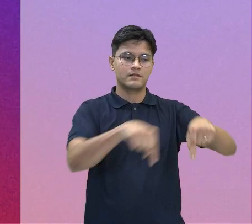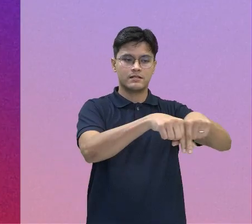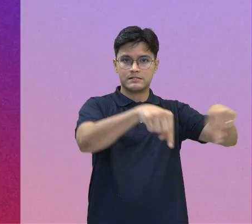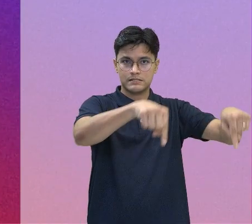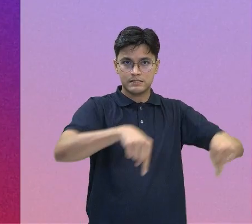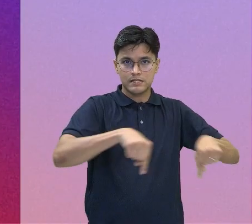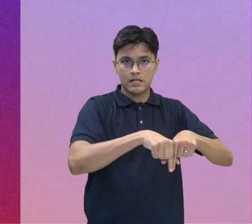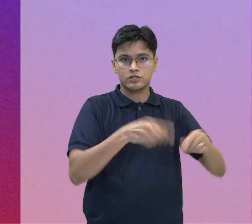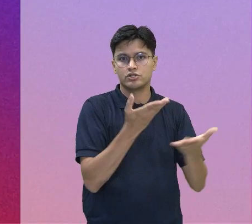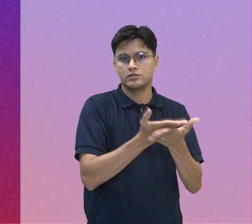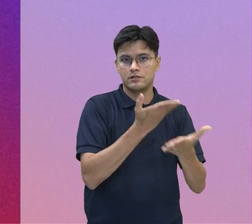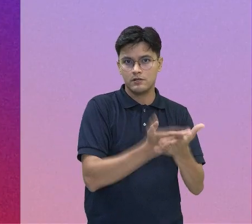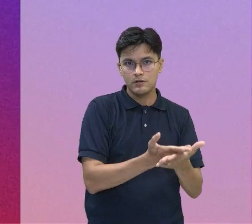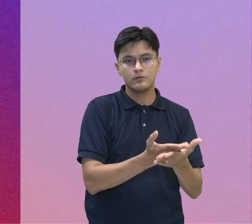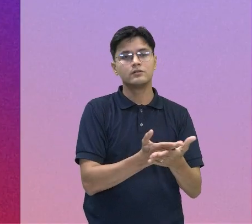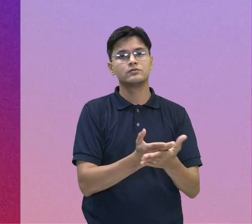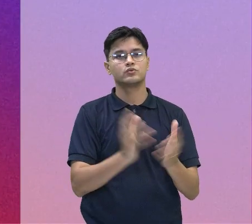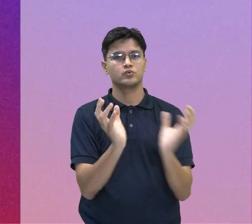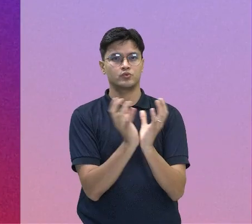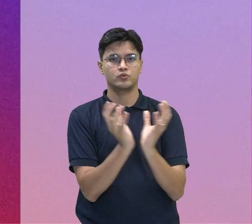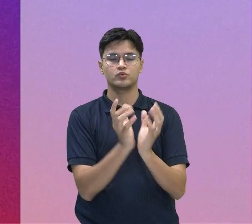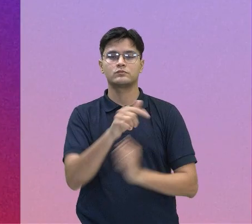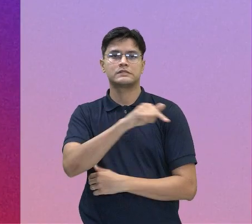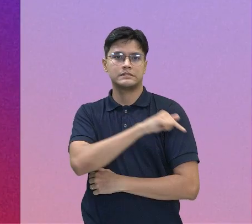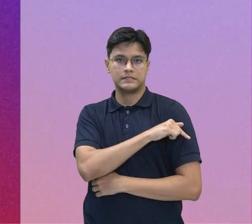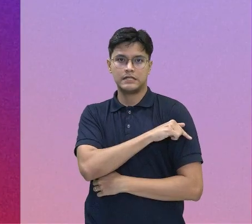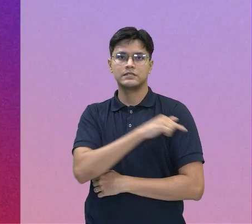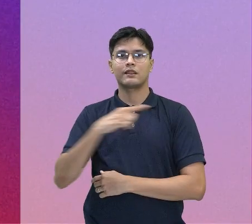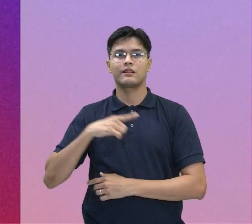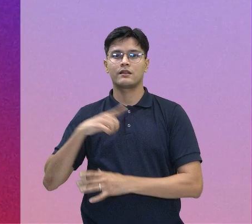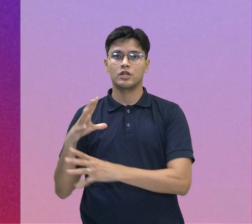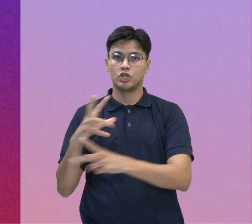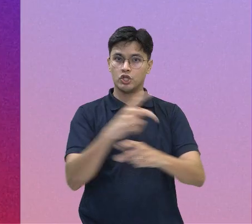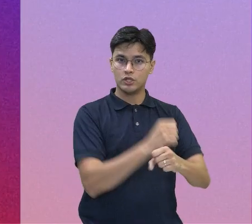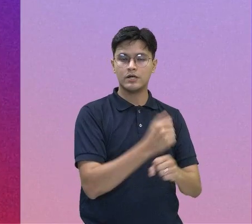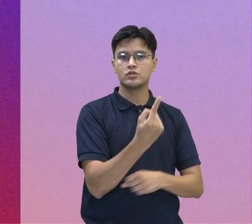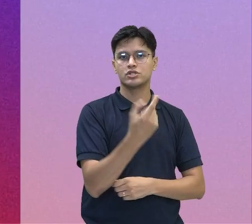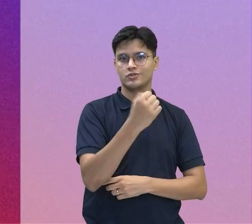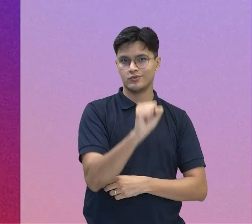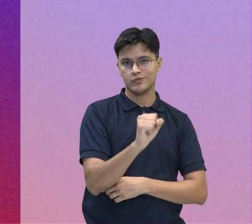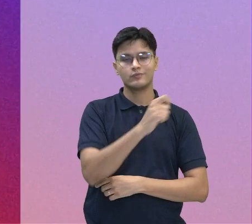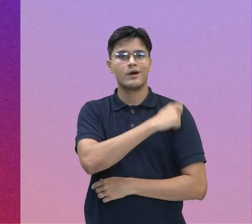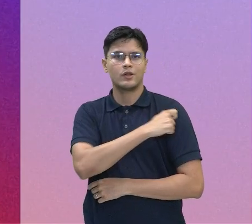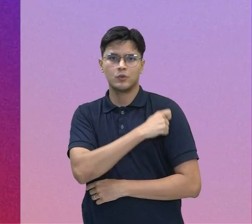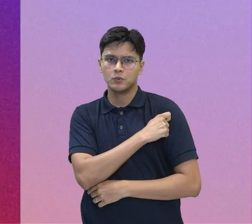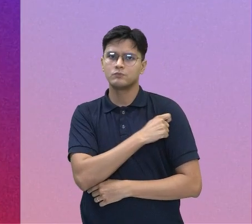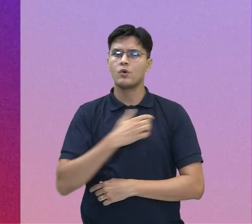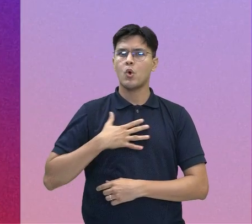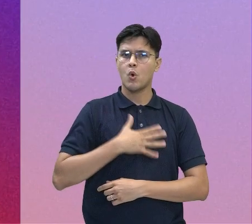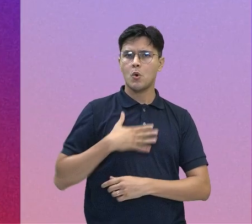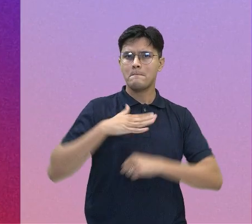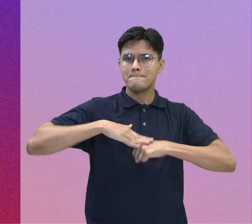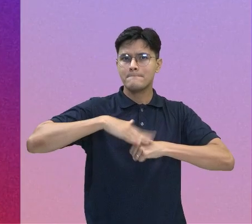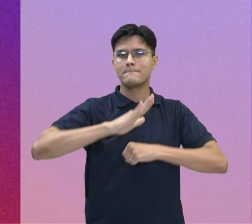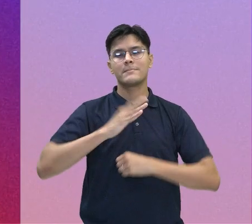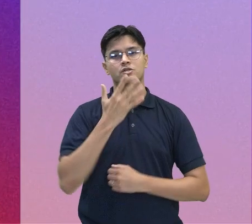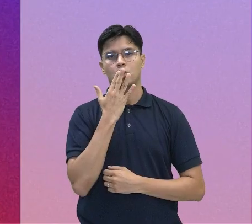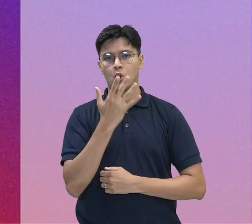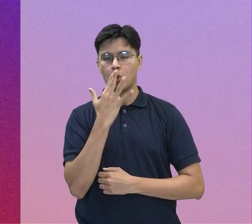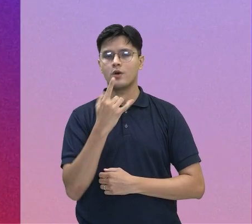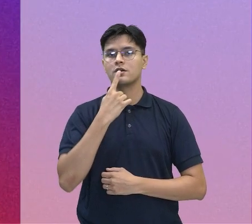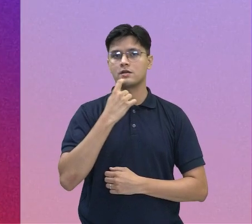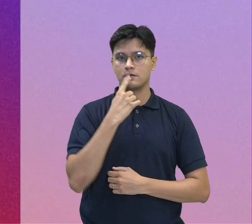ano, 18 alunos preferem a cor vermelha e 24